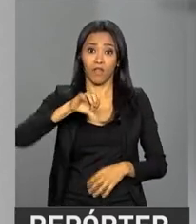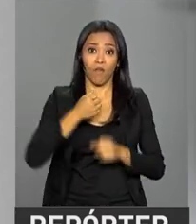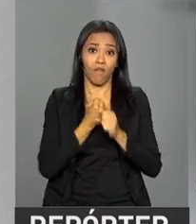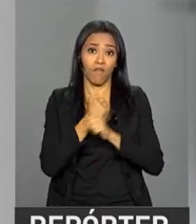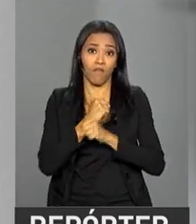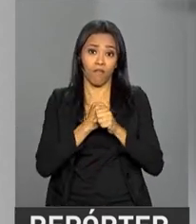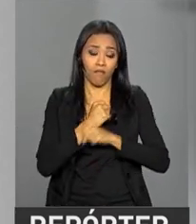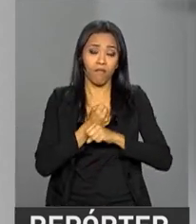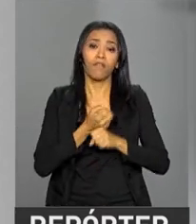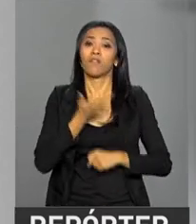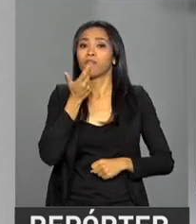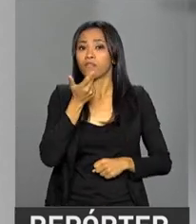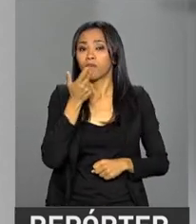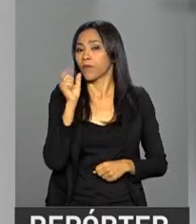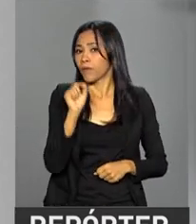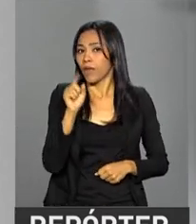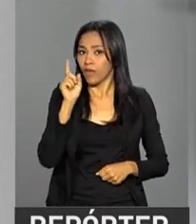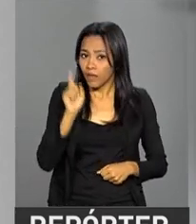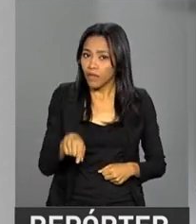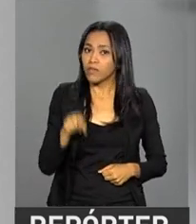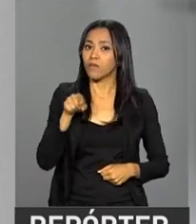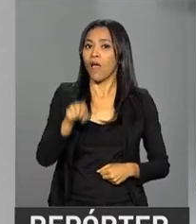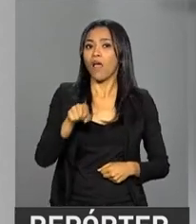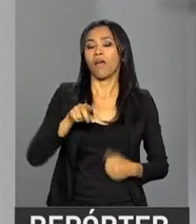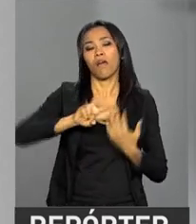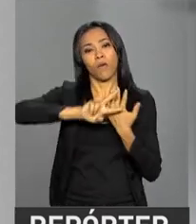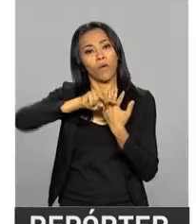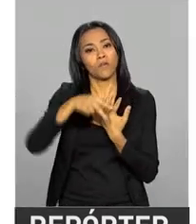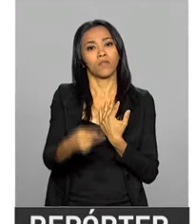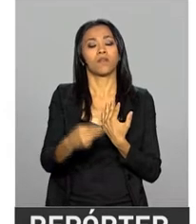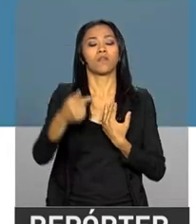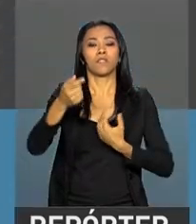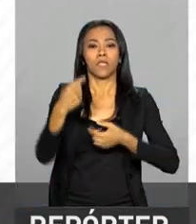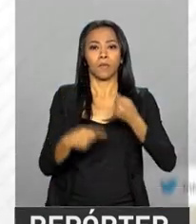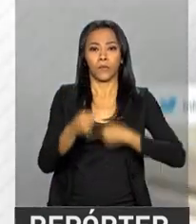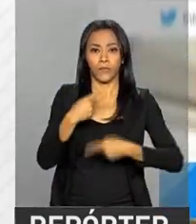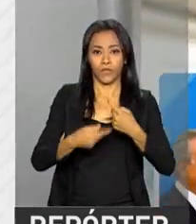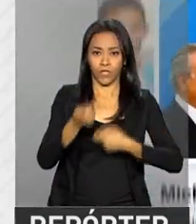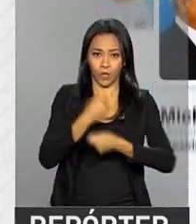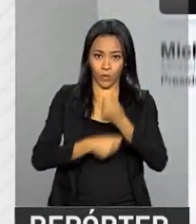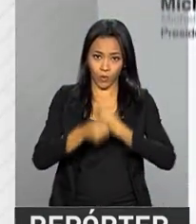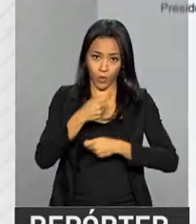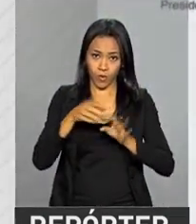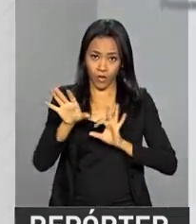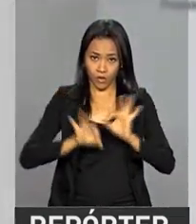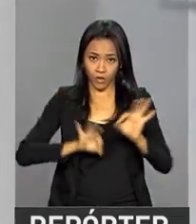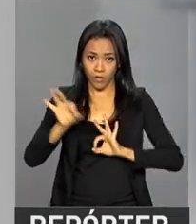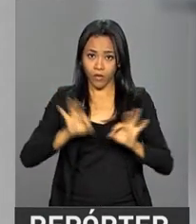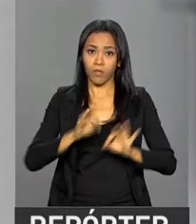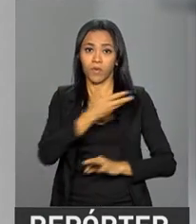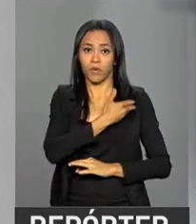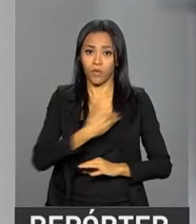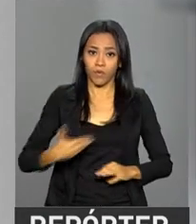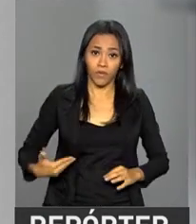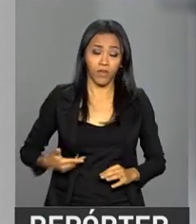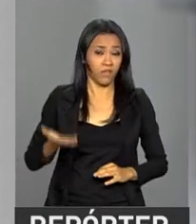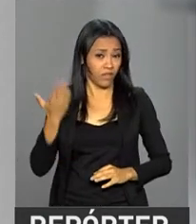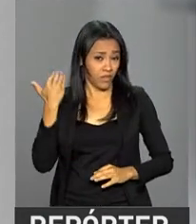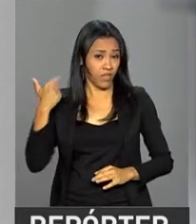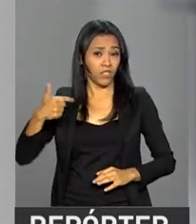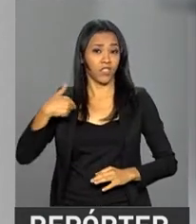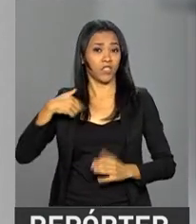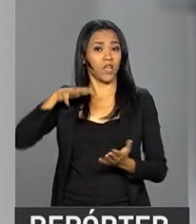destacou a aí que esse é um reflexo da política econômica adotada pelo governo desde que ele assumiu